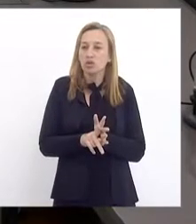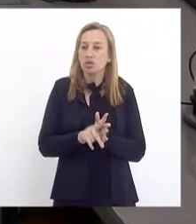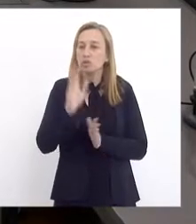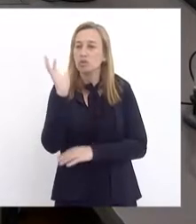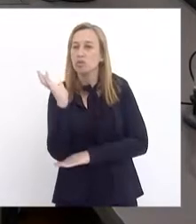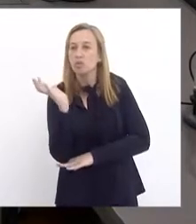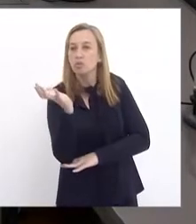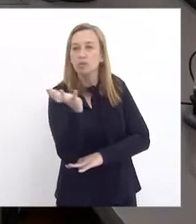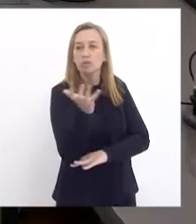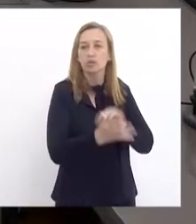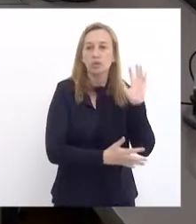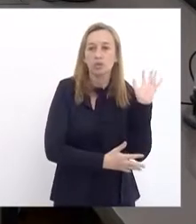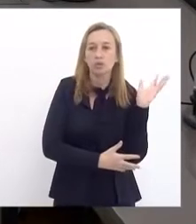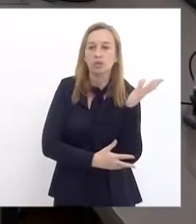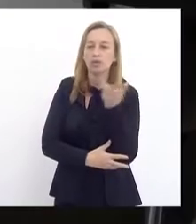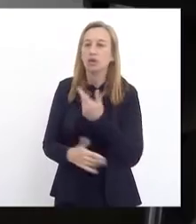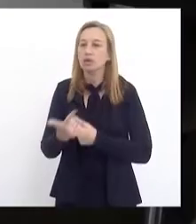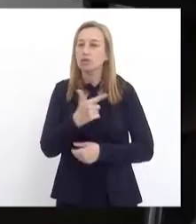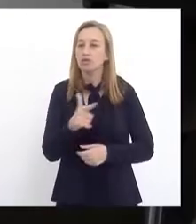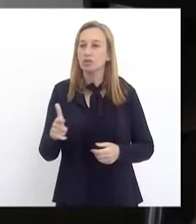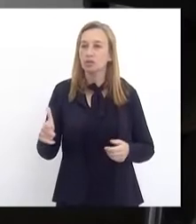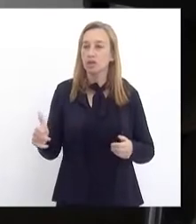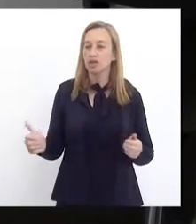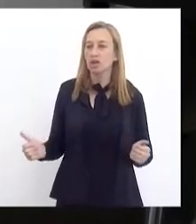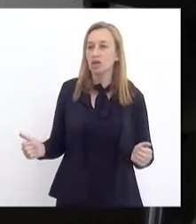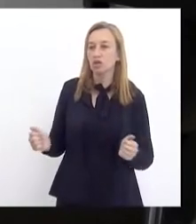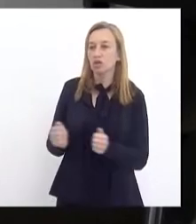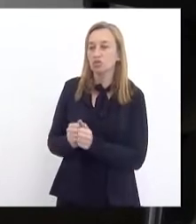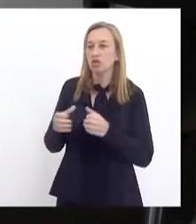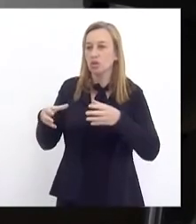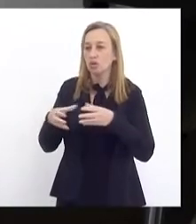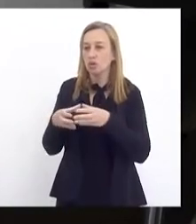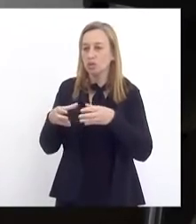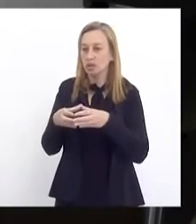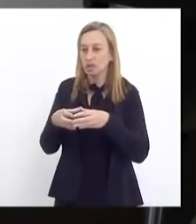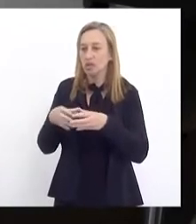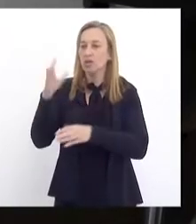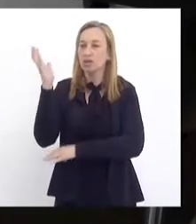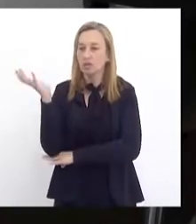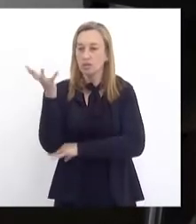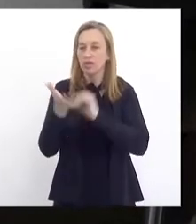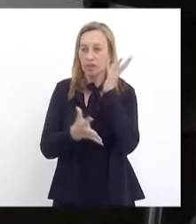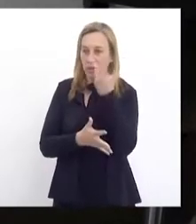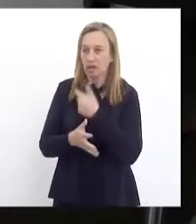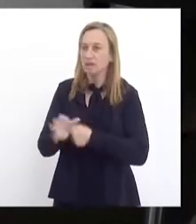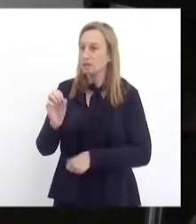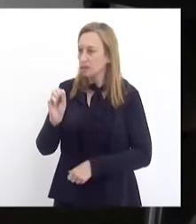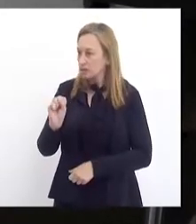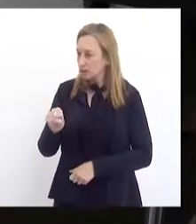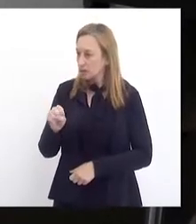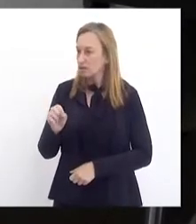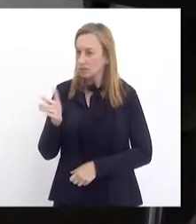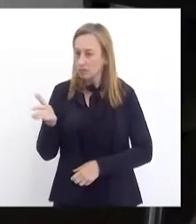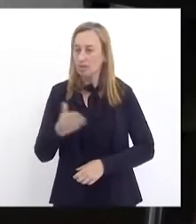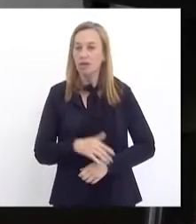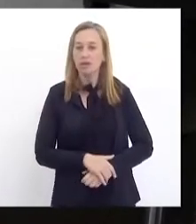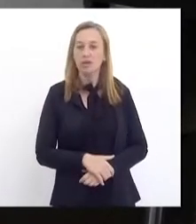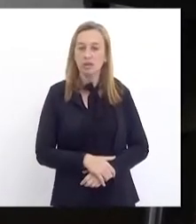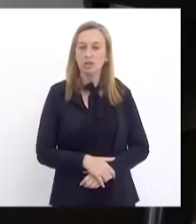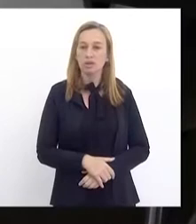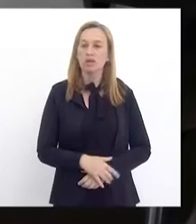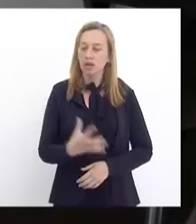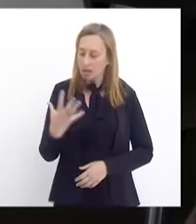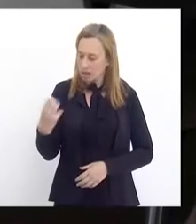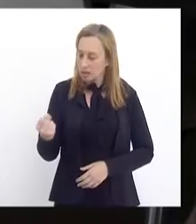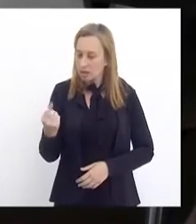ambiental não ter a participação da Comissão Permanente de Meio Ambiente. Já está vencido, não, essa... O que Vossa